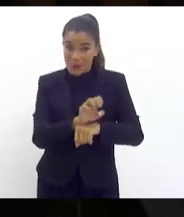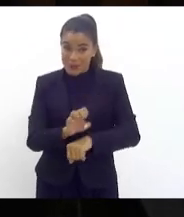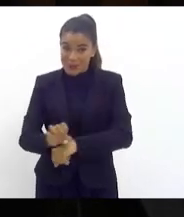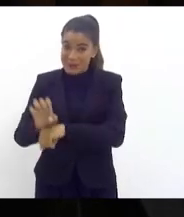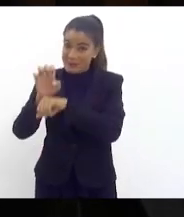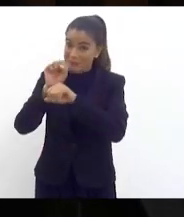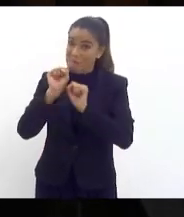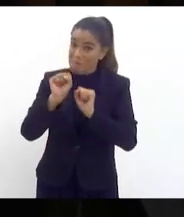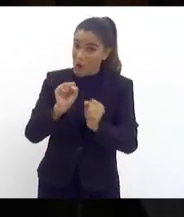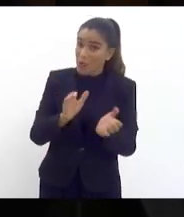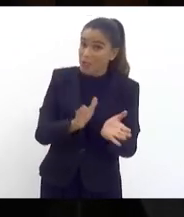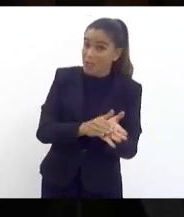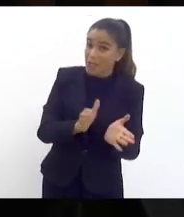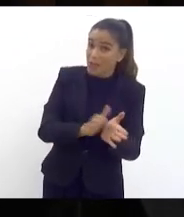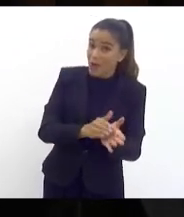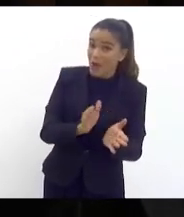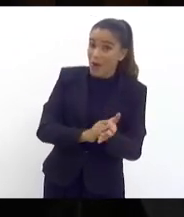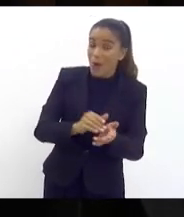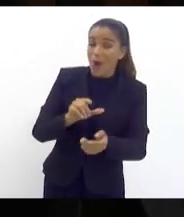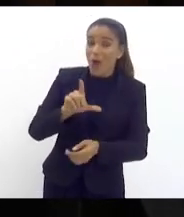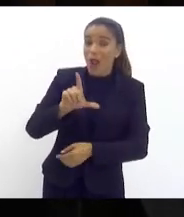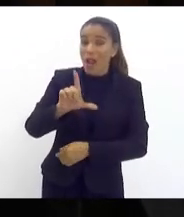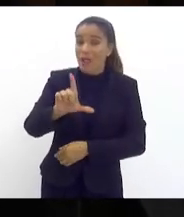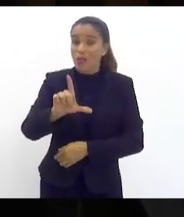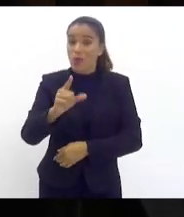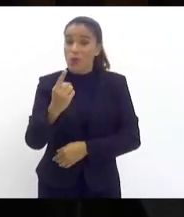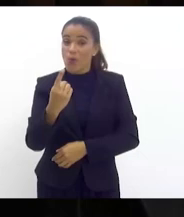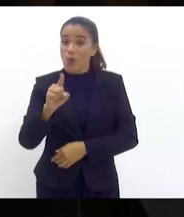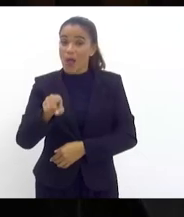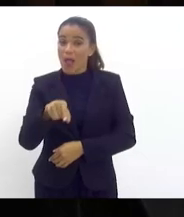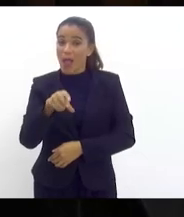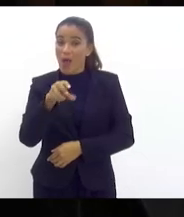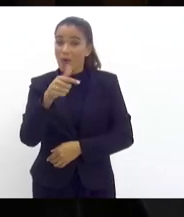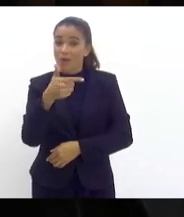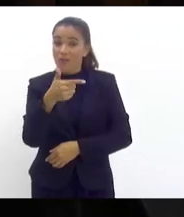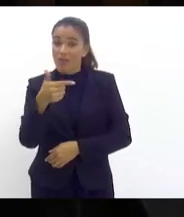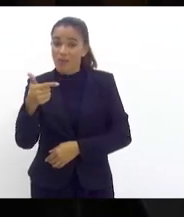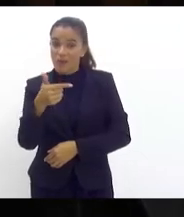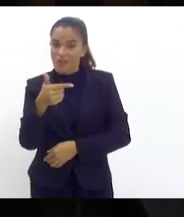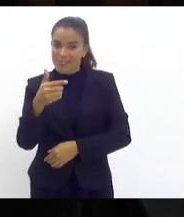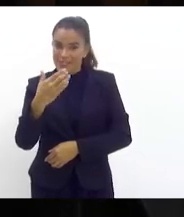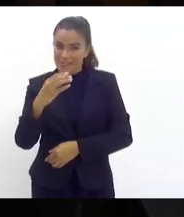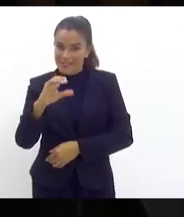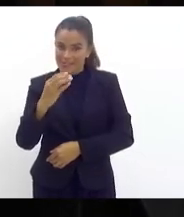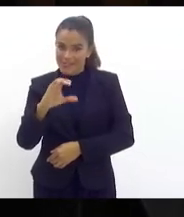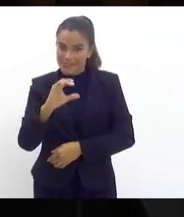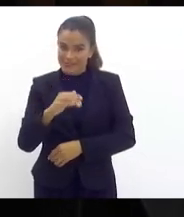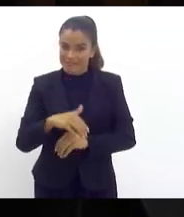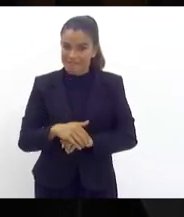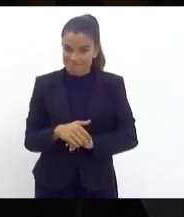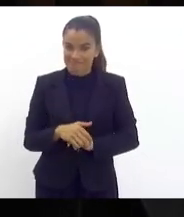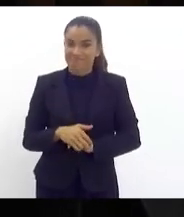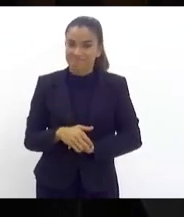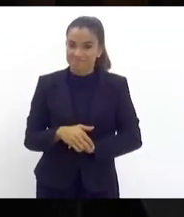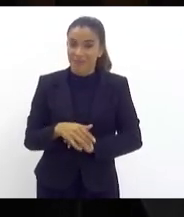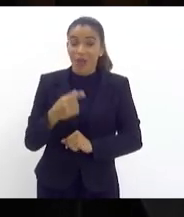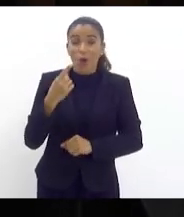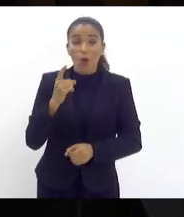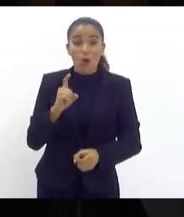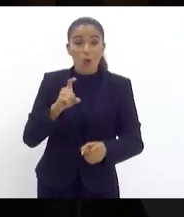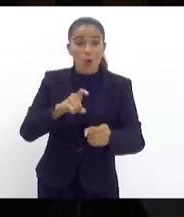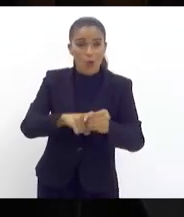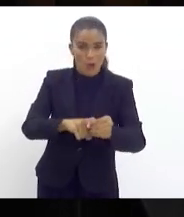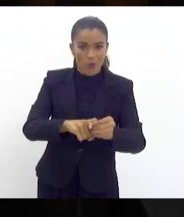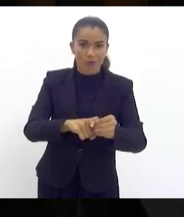poderão cobrar por litro R$ 1,22, consoante convênio Convaz